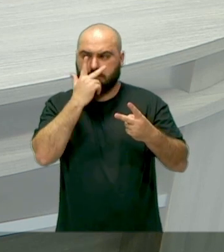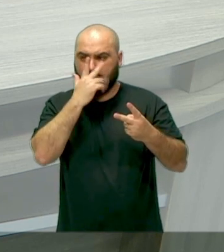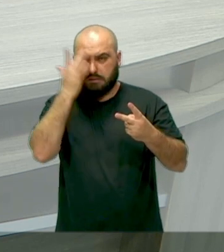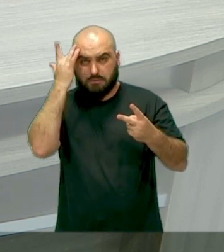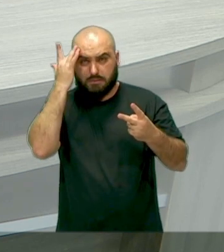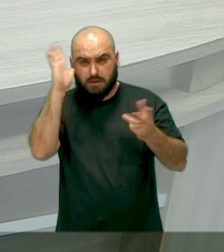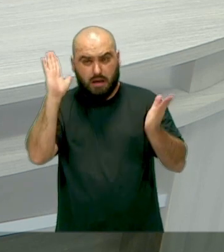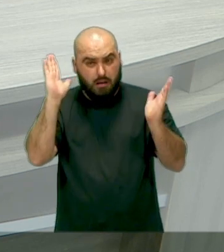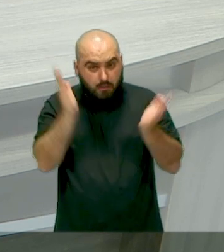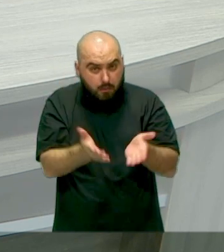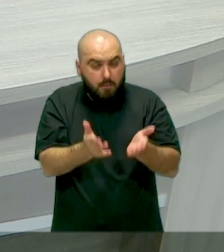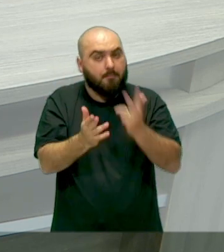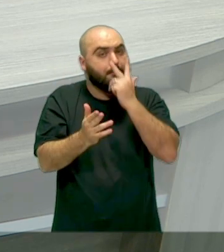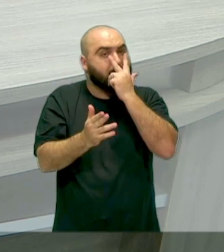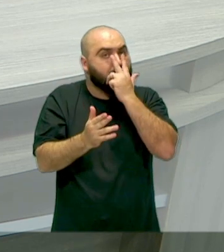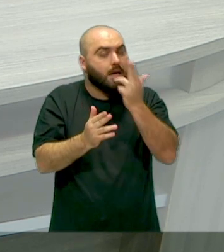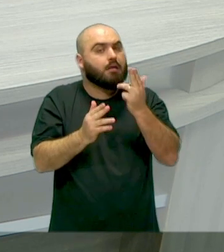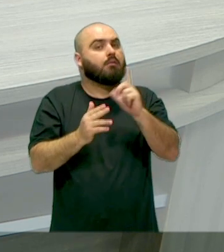está agora, né,